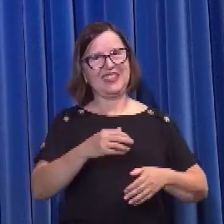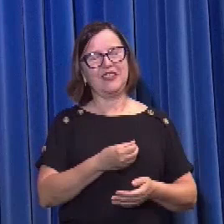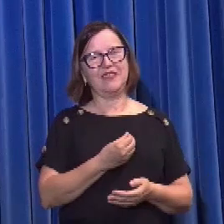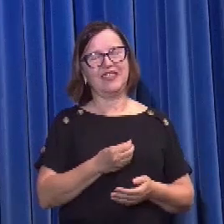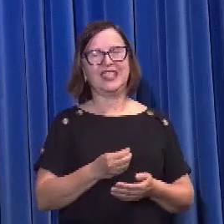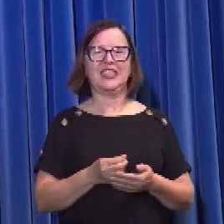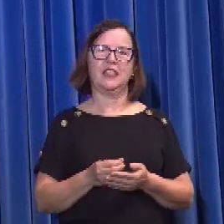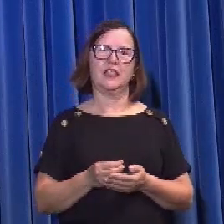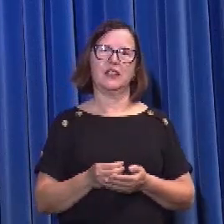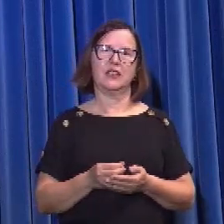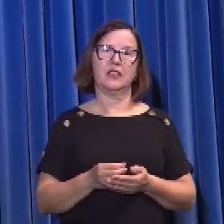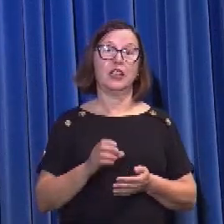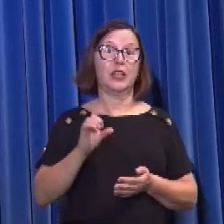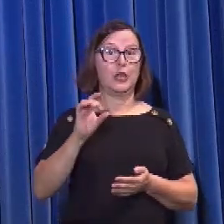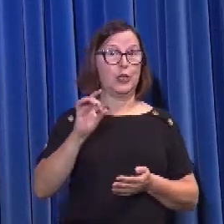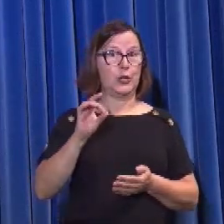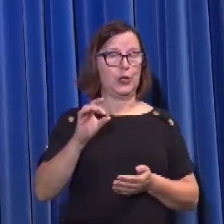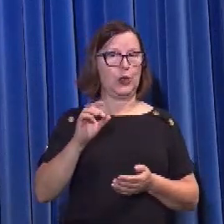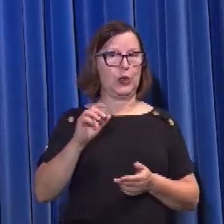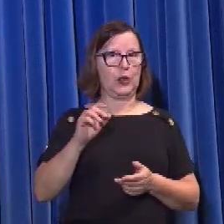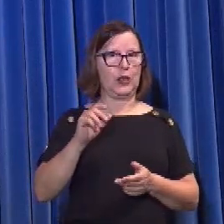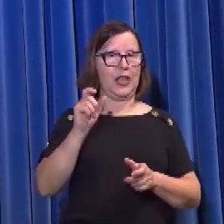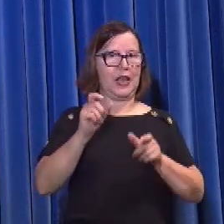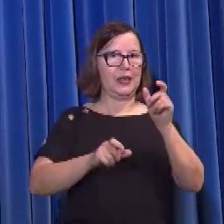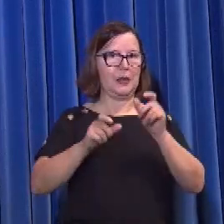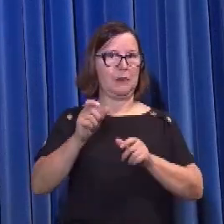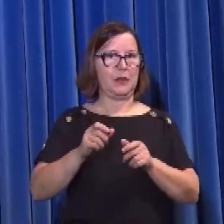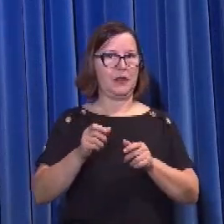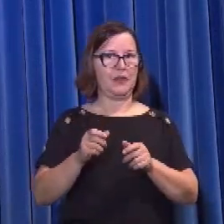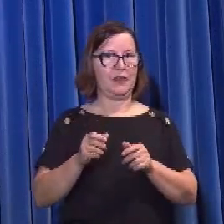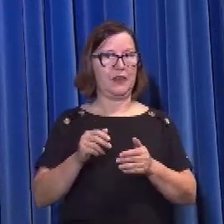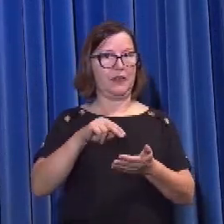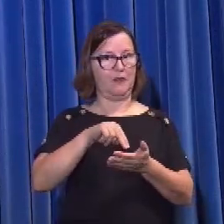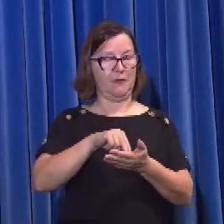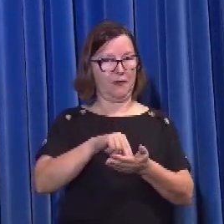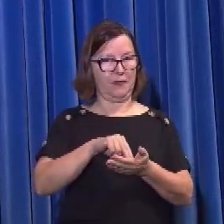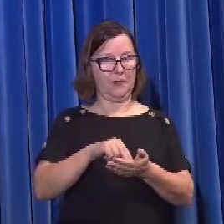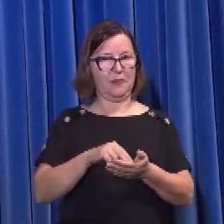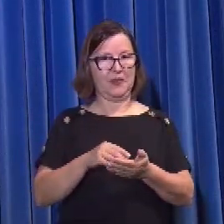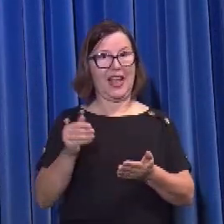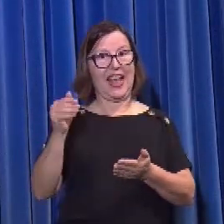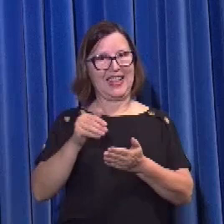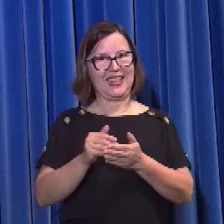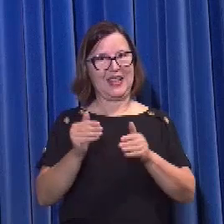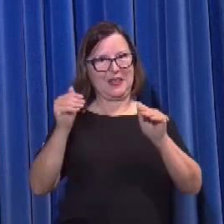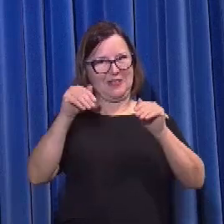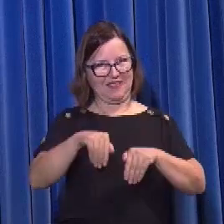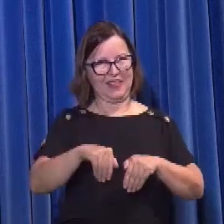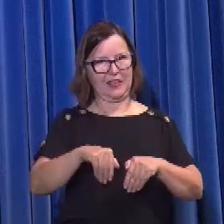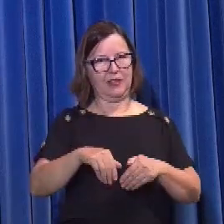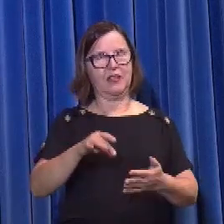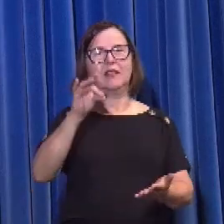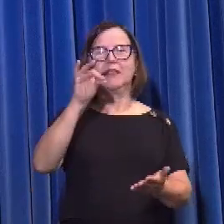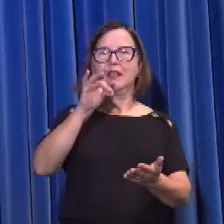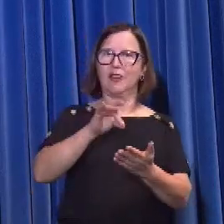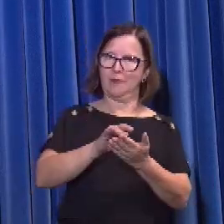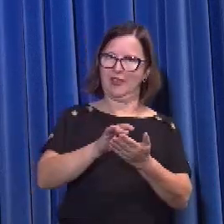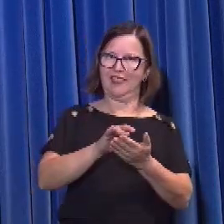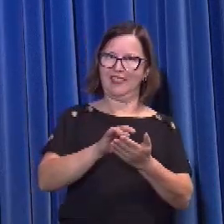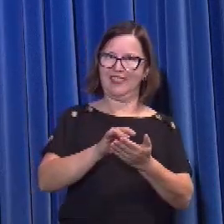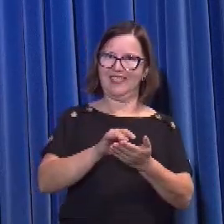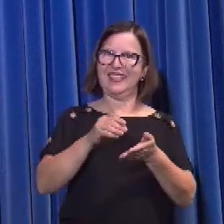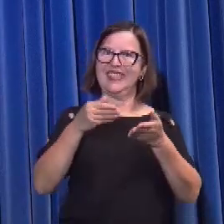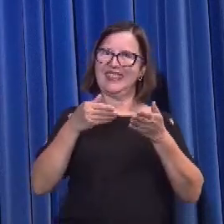E só aqueles que perseverarem até o fim realmente nasceram de novo. Ele